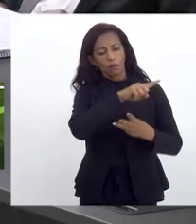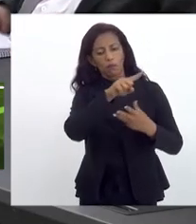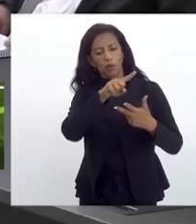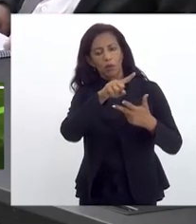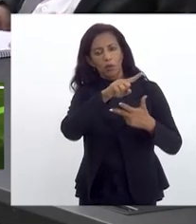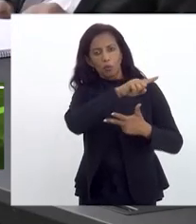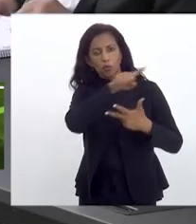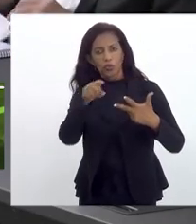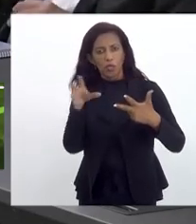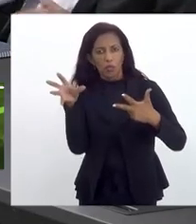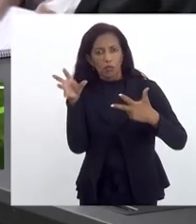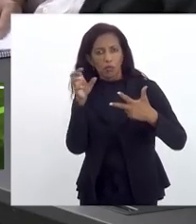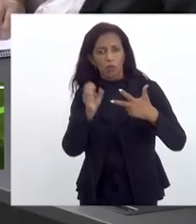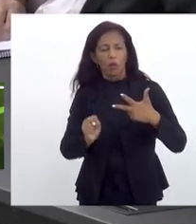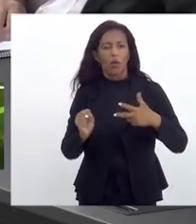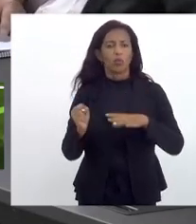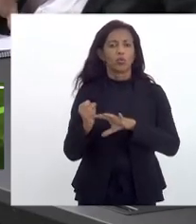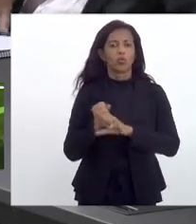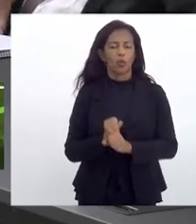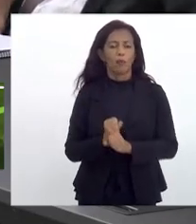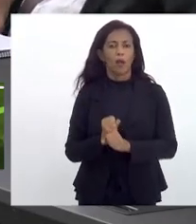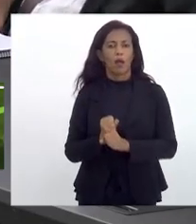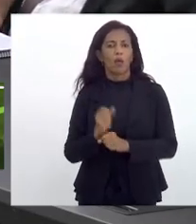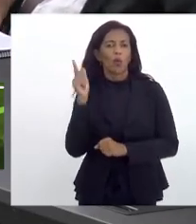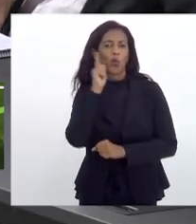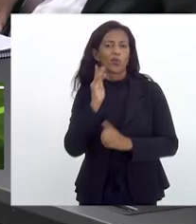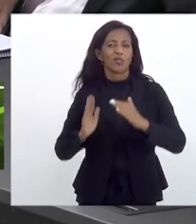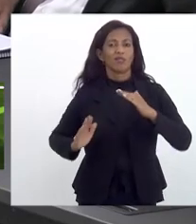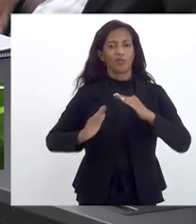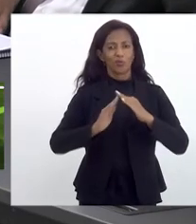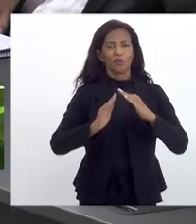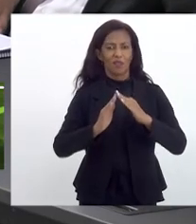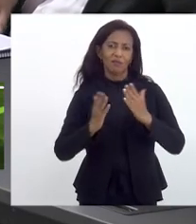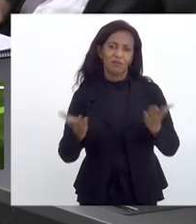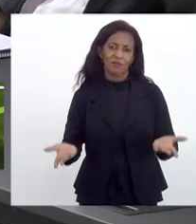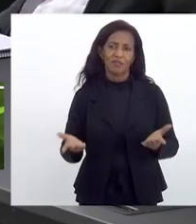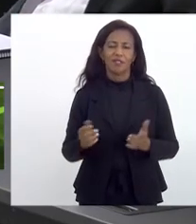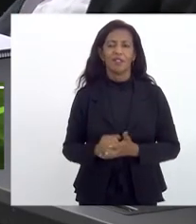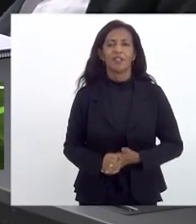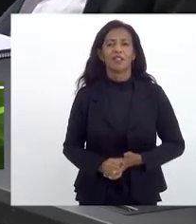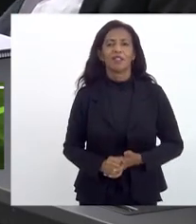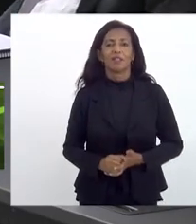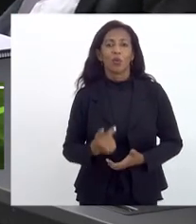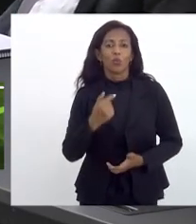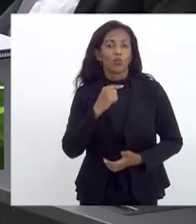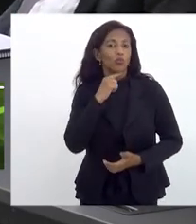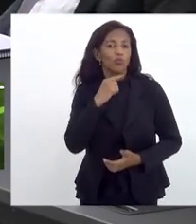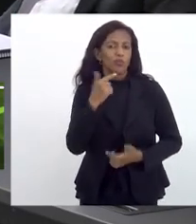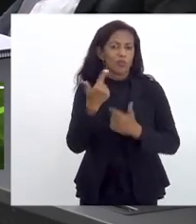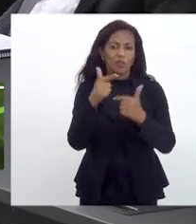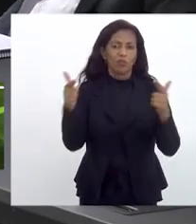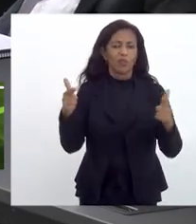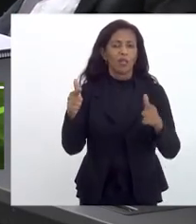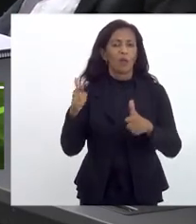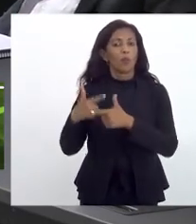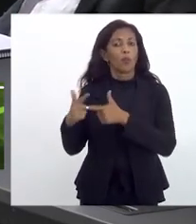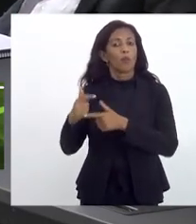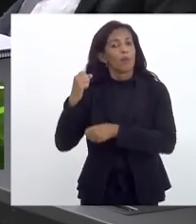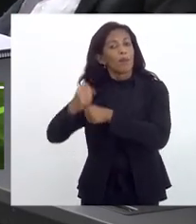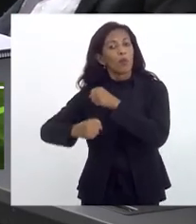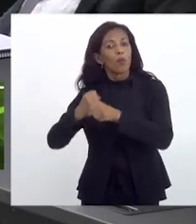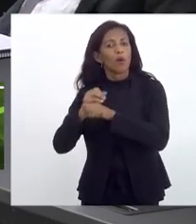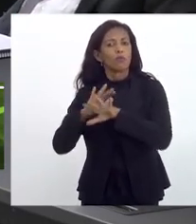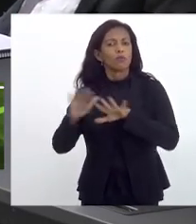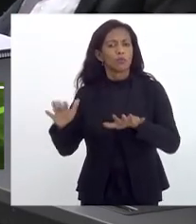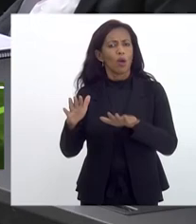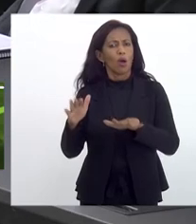alcançar o teto. Então, essa sempre é a discussão, não tenho dúvida, que a questão é o ano. O resto, a gente vai